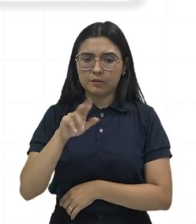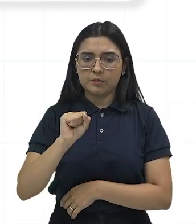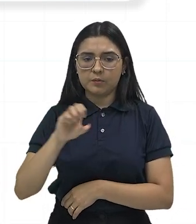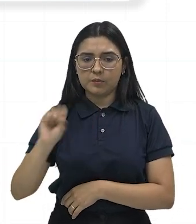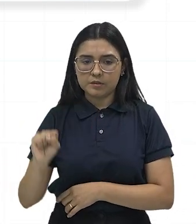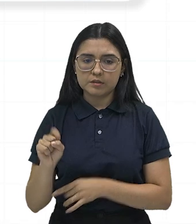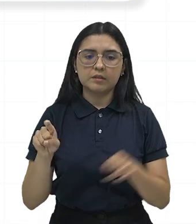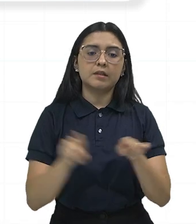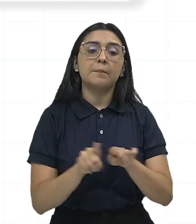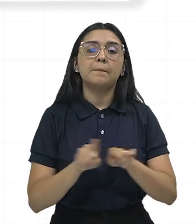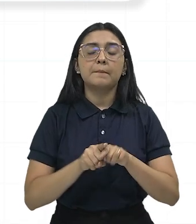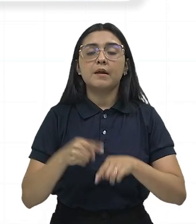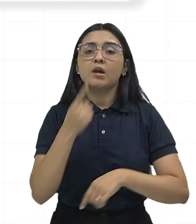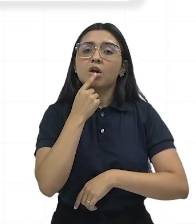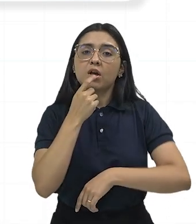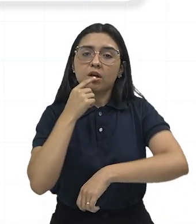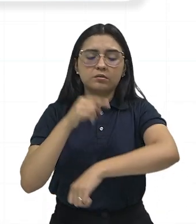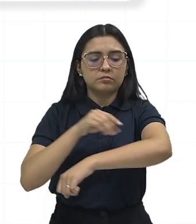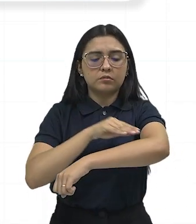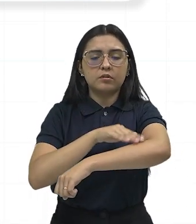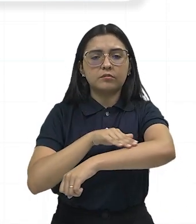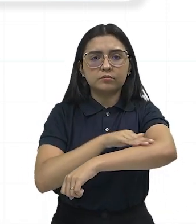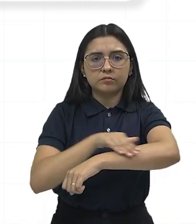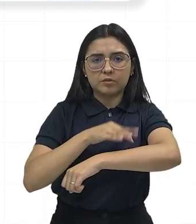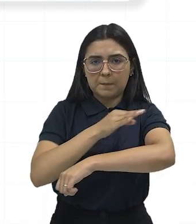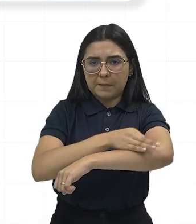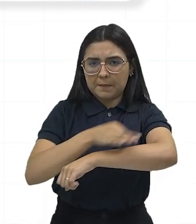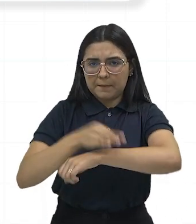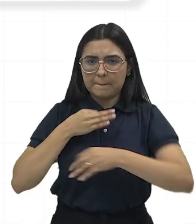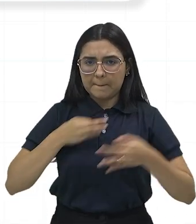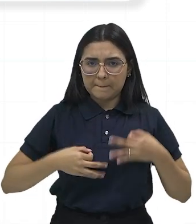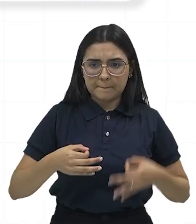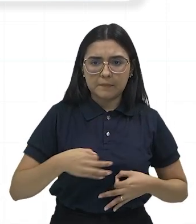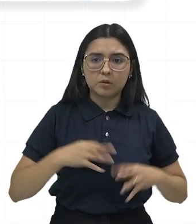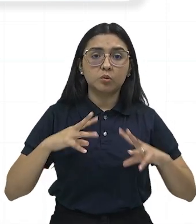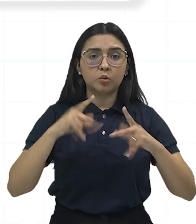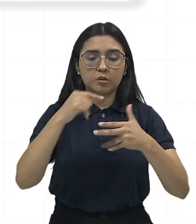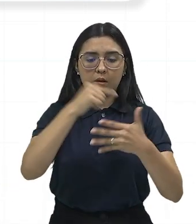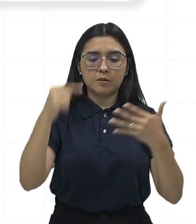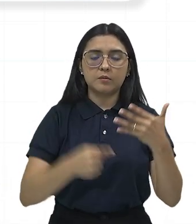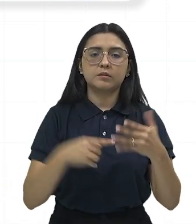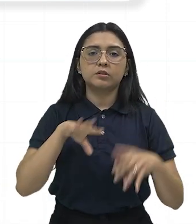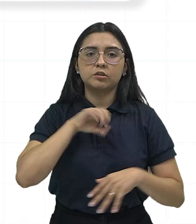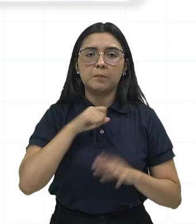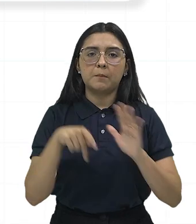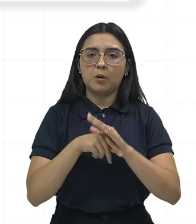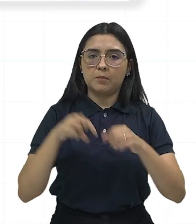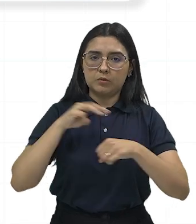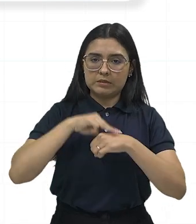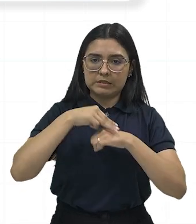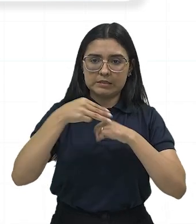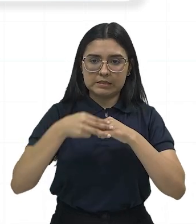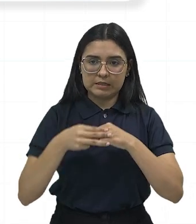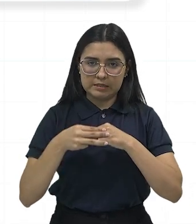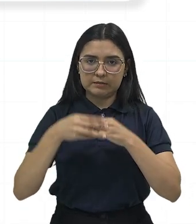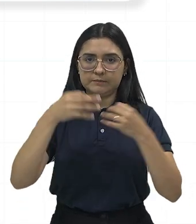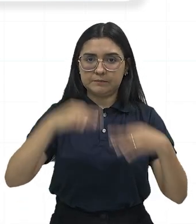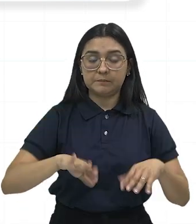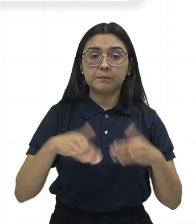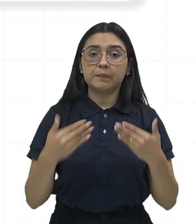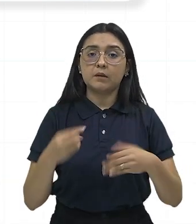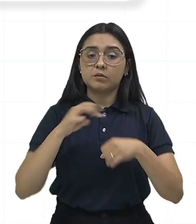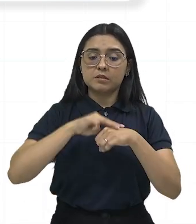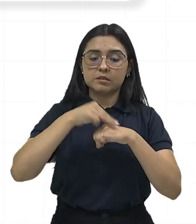como ínguas, manchas vermelhas na pele, tudo isso são sintomas dessa doença. E geralmente os